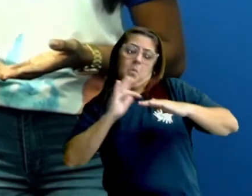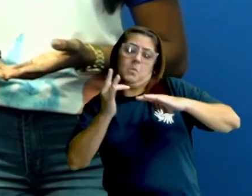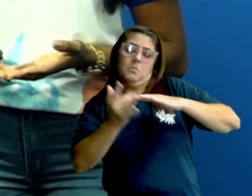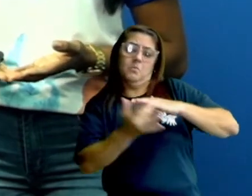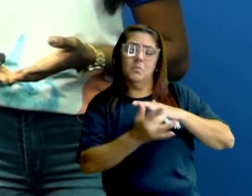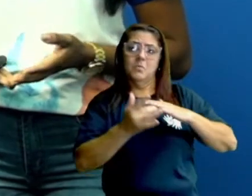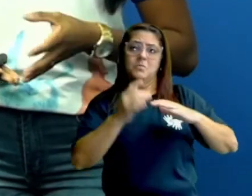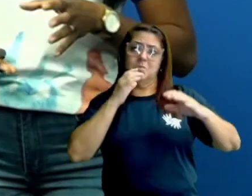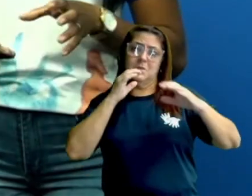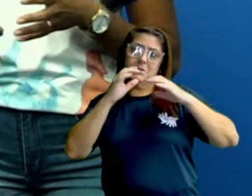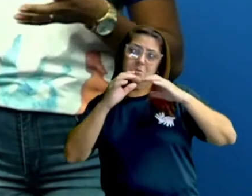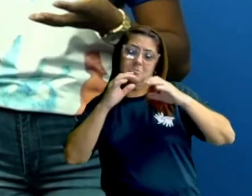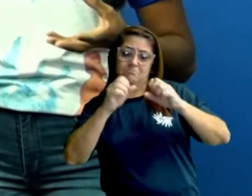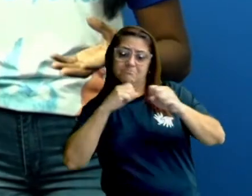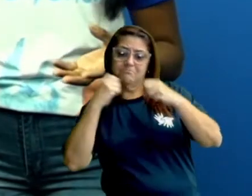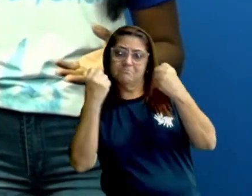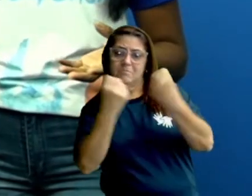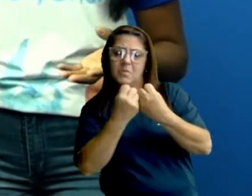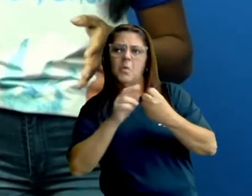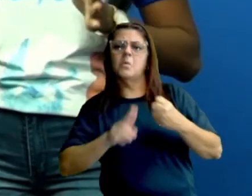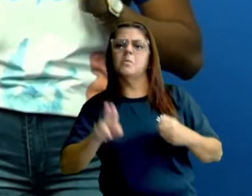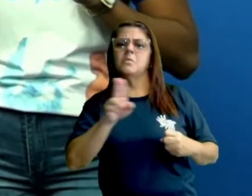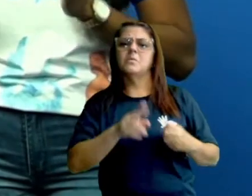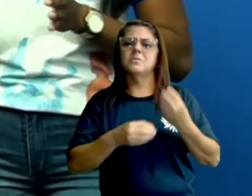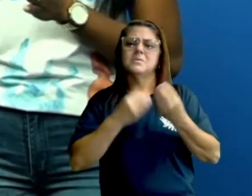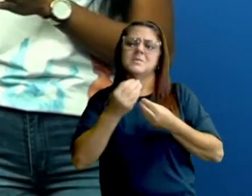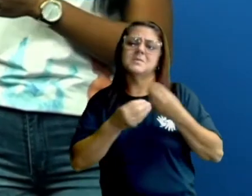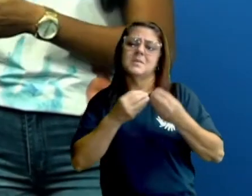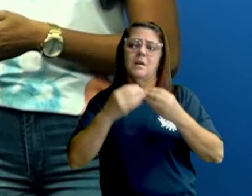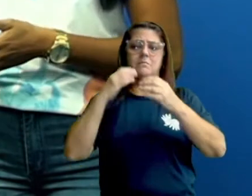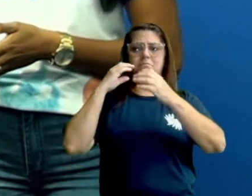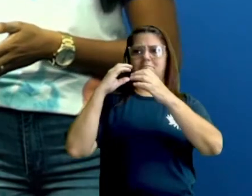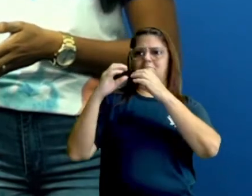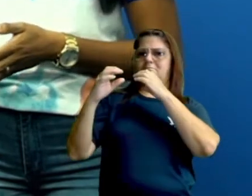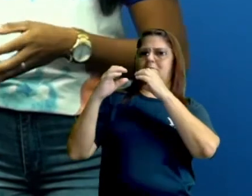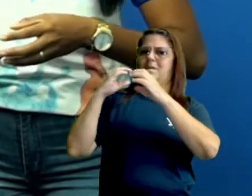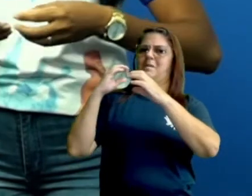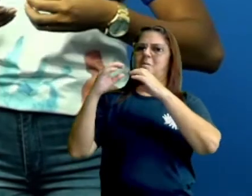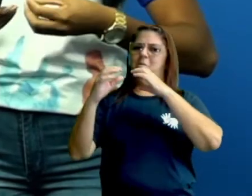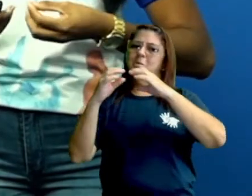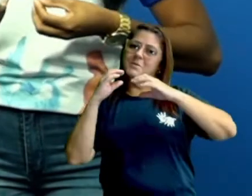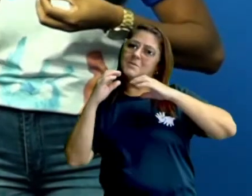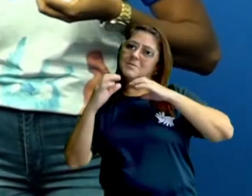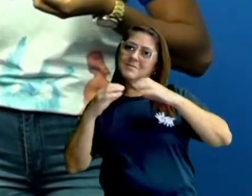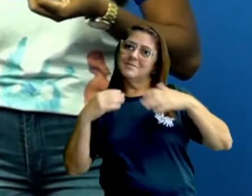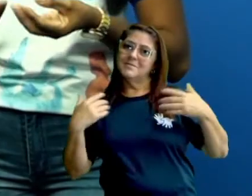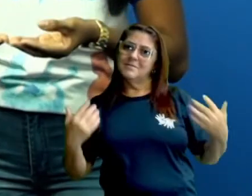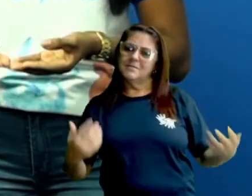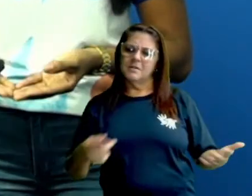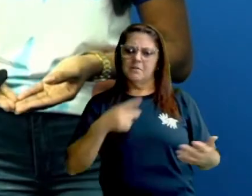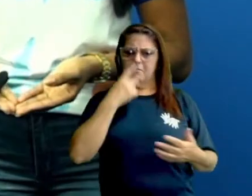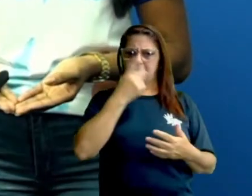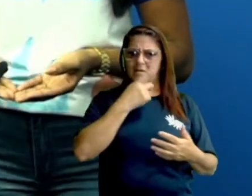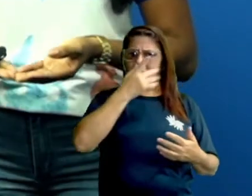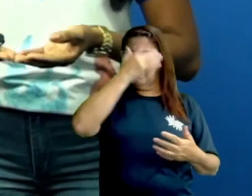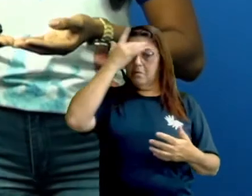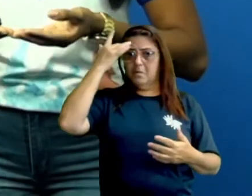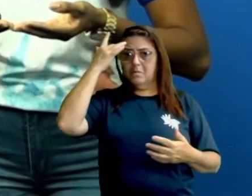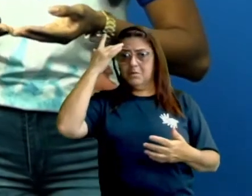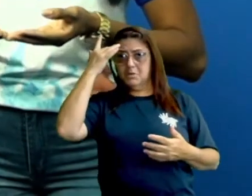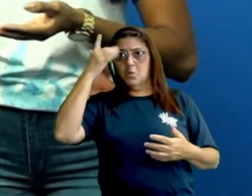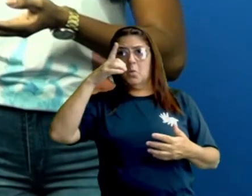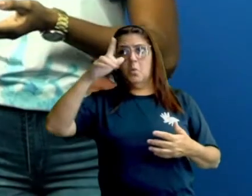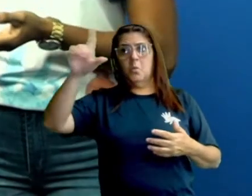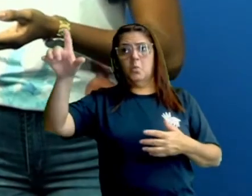rede social. E para que ele serve, gente? Para comunicação. Então, se a gente fala com alguém, a